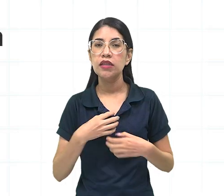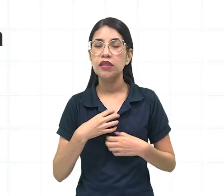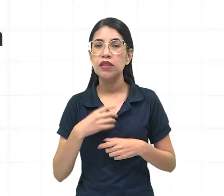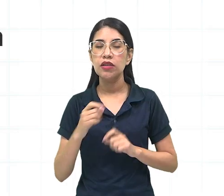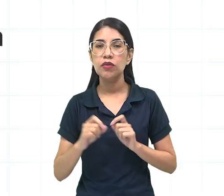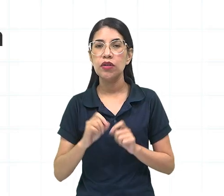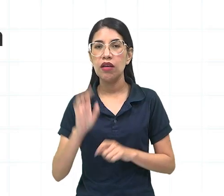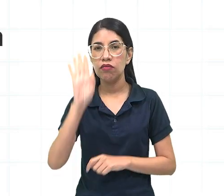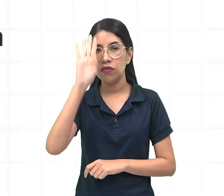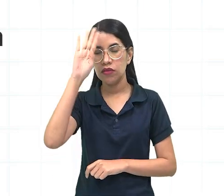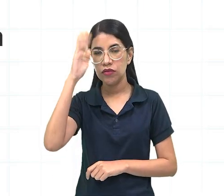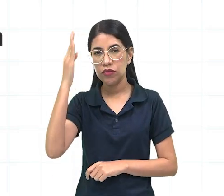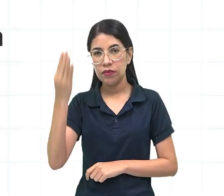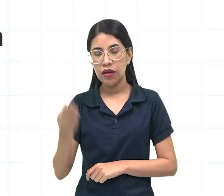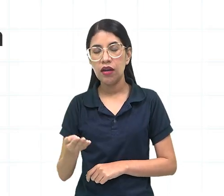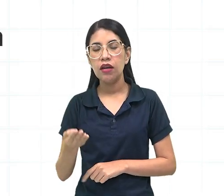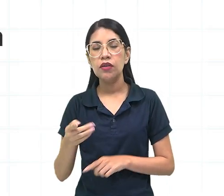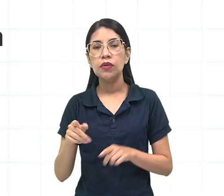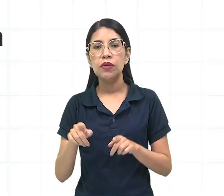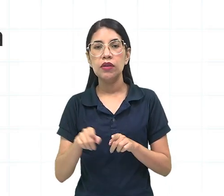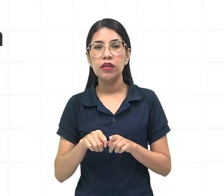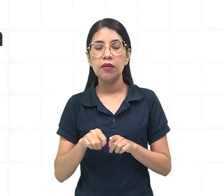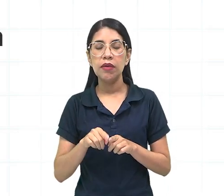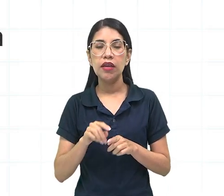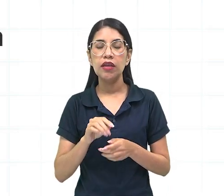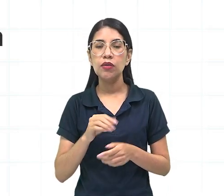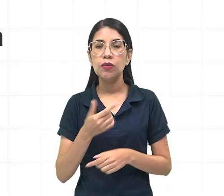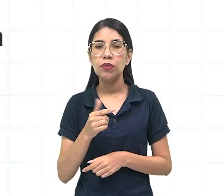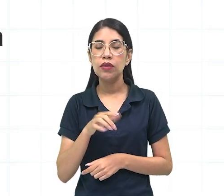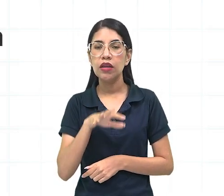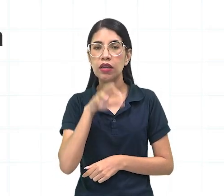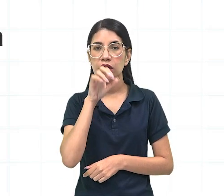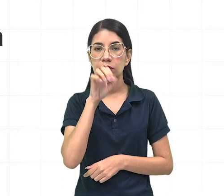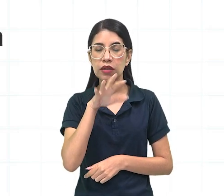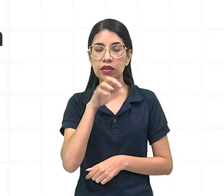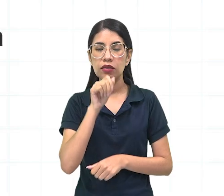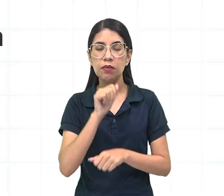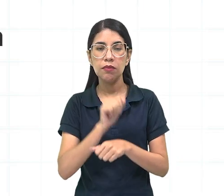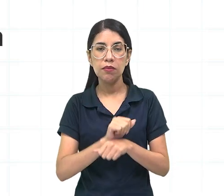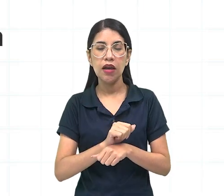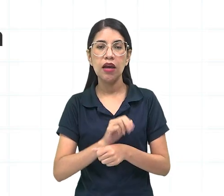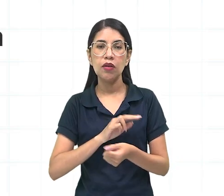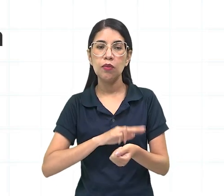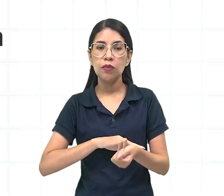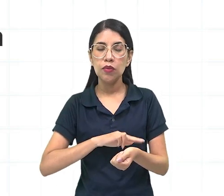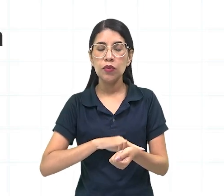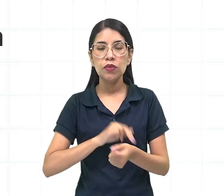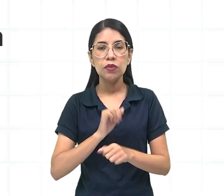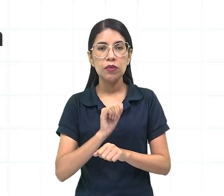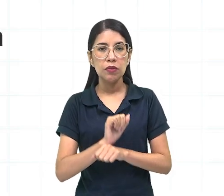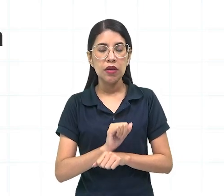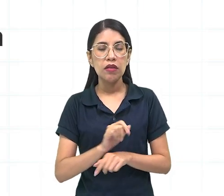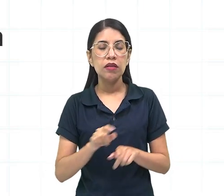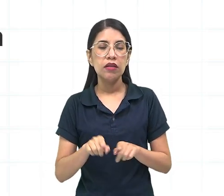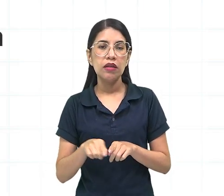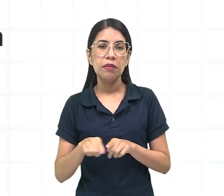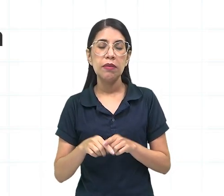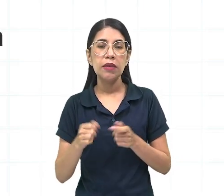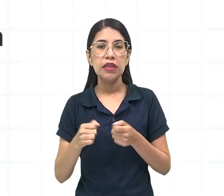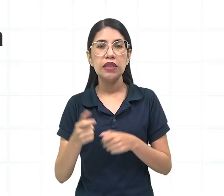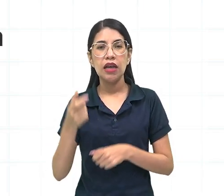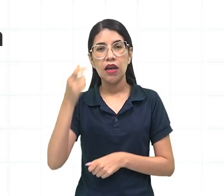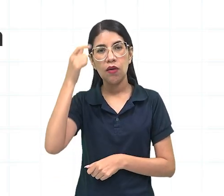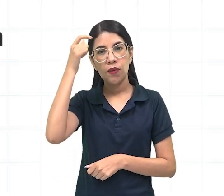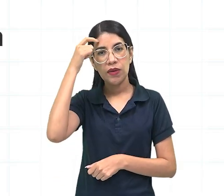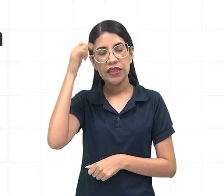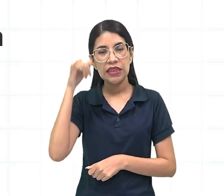a inconsciência, a ausência de respiração, do pulso, você deve verificar primeiro a consciência da